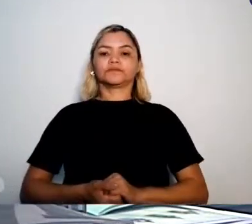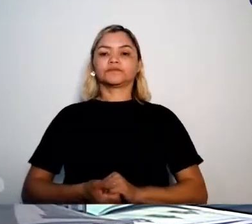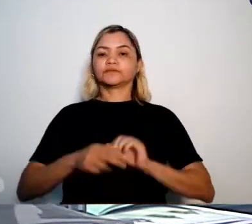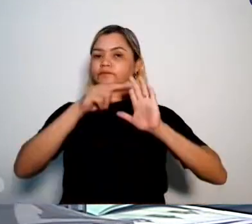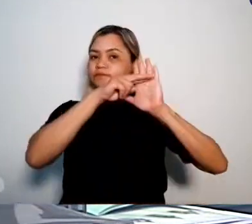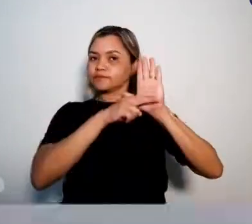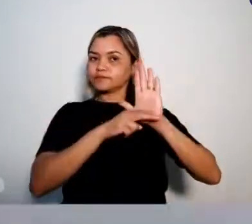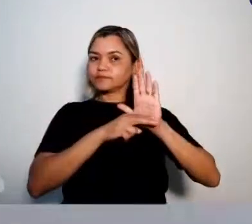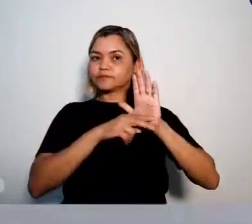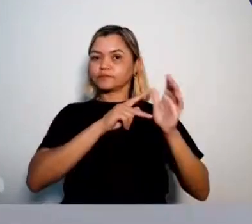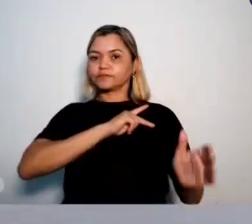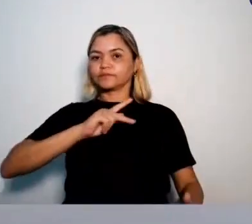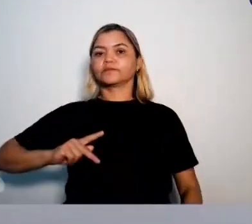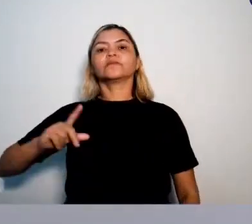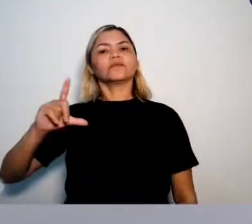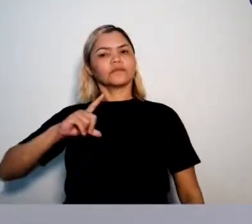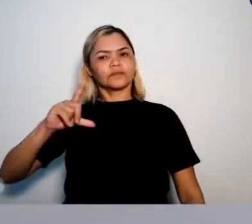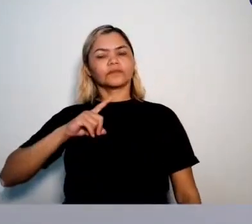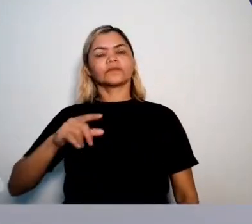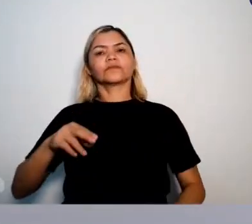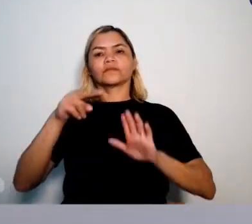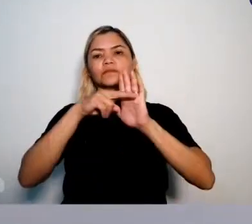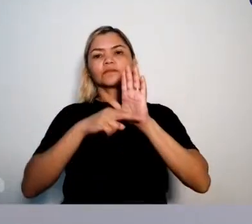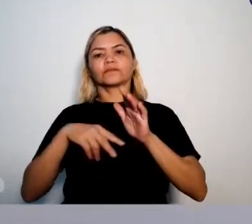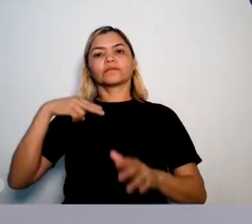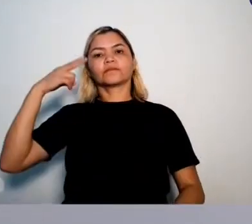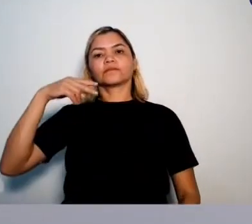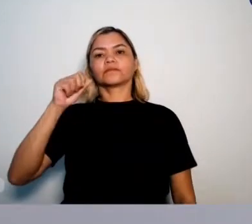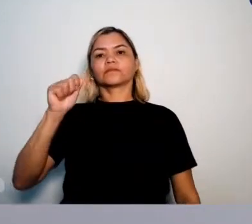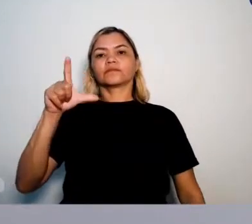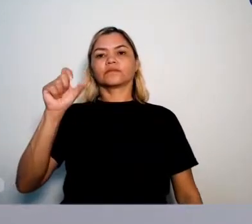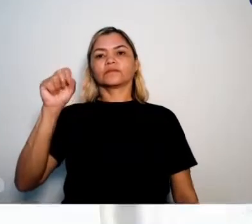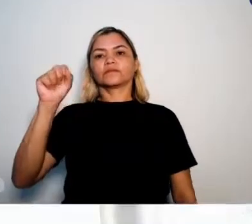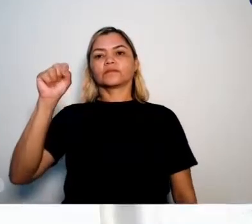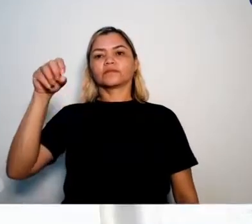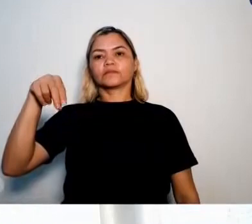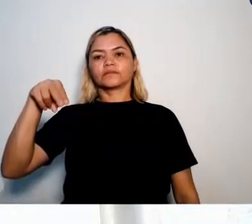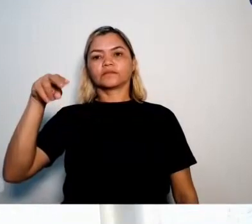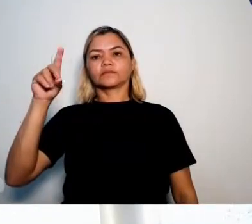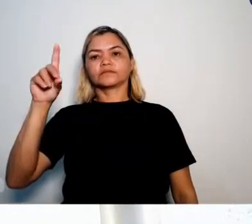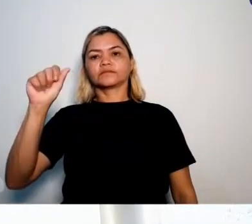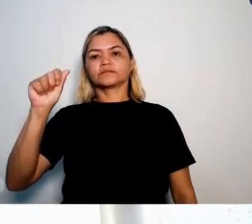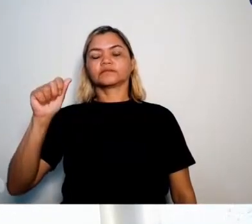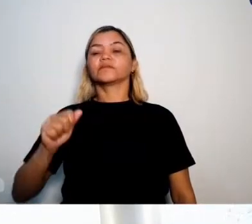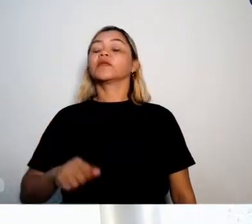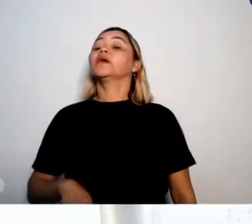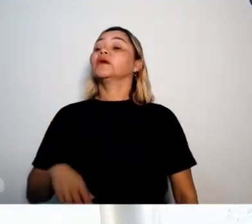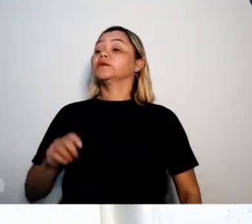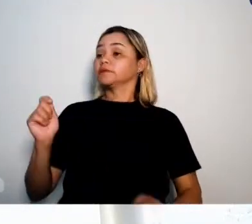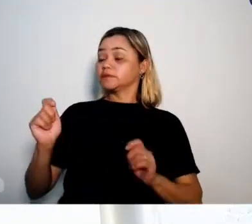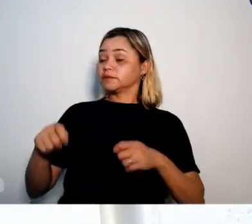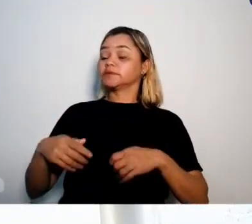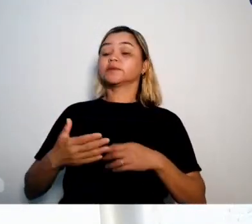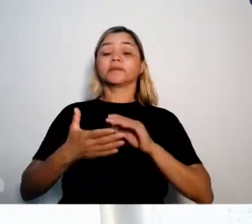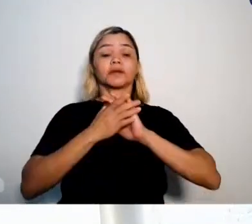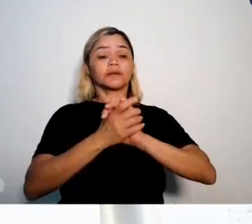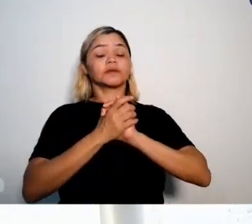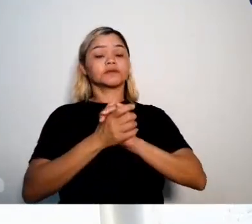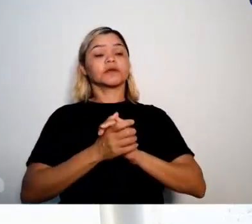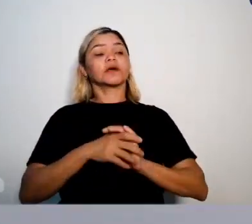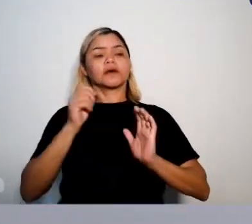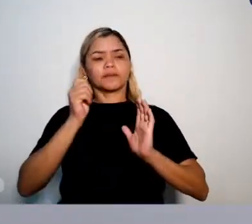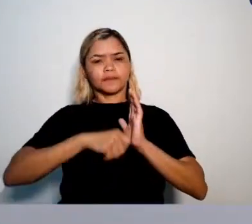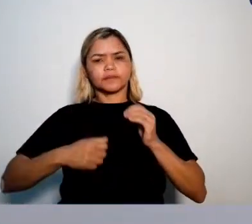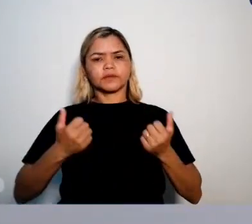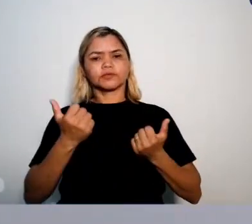presidente. Tem a palavra, pela ordem, a vereadora Alessandra Luquezzi. Gostaria de parabenizar a vereadora Jamila e solicitar para assinar também essa matéria. Questão